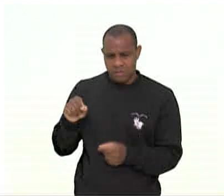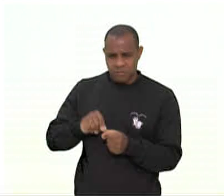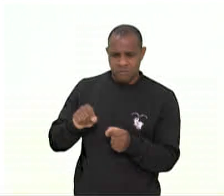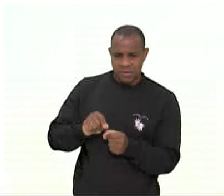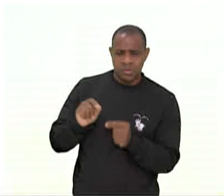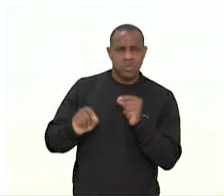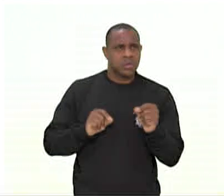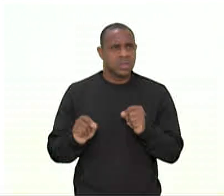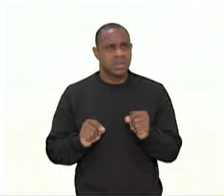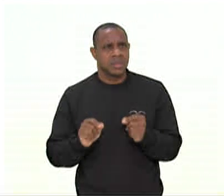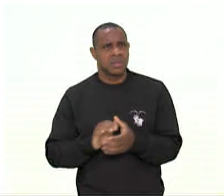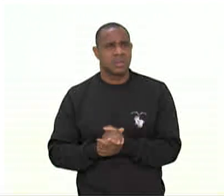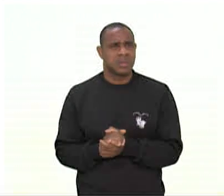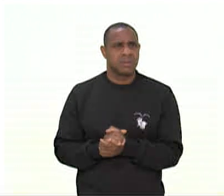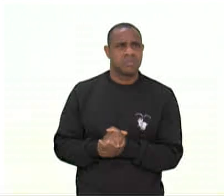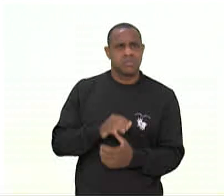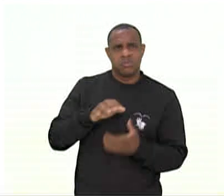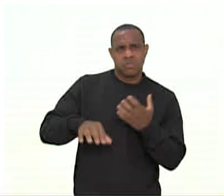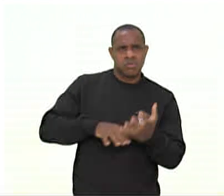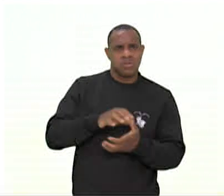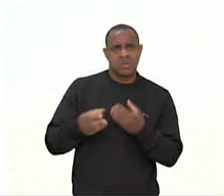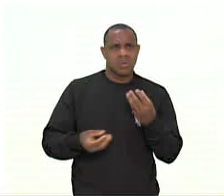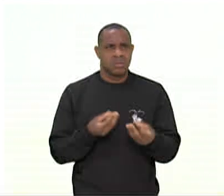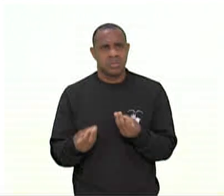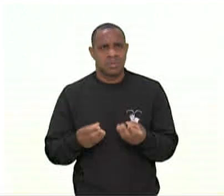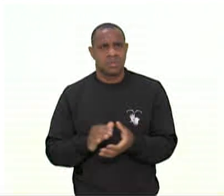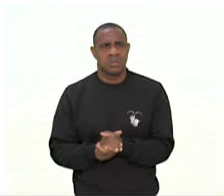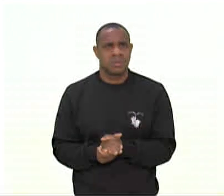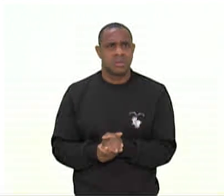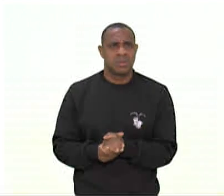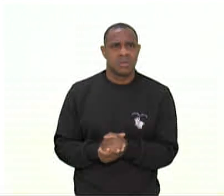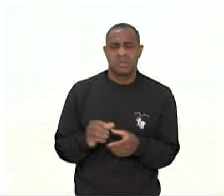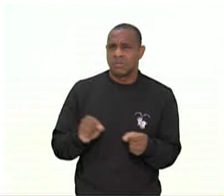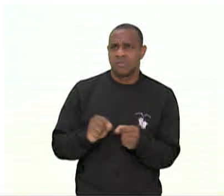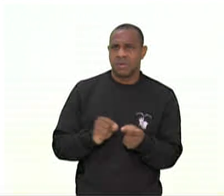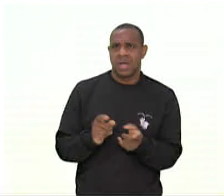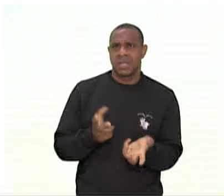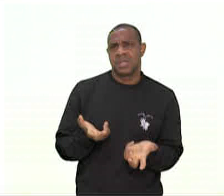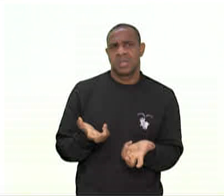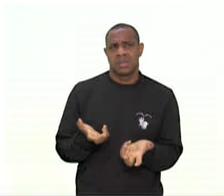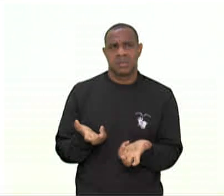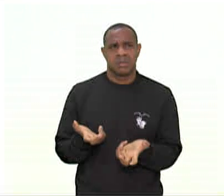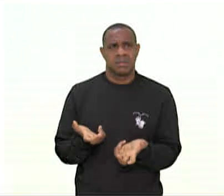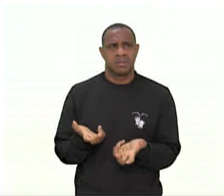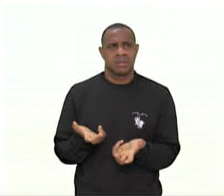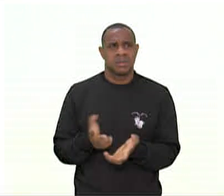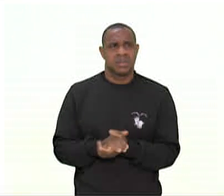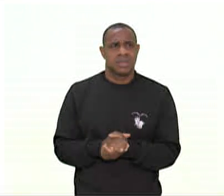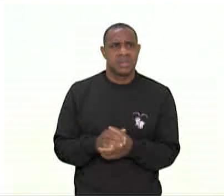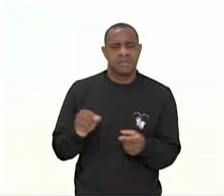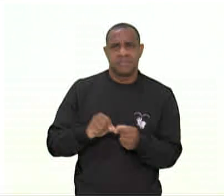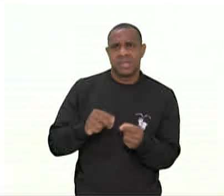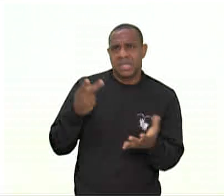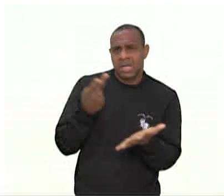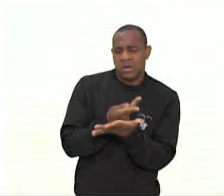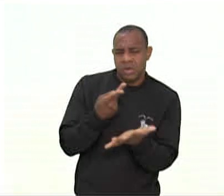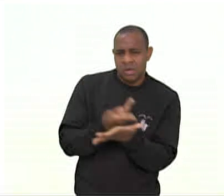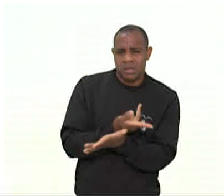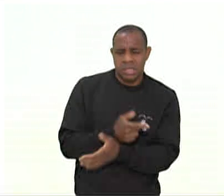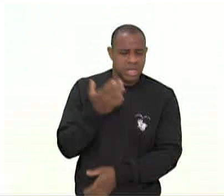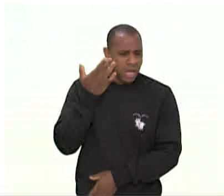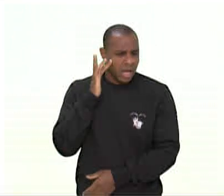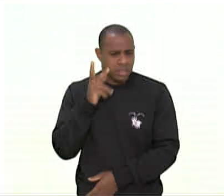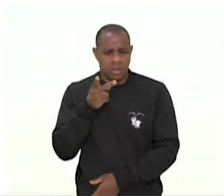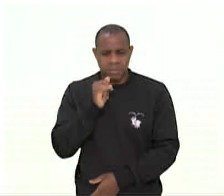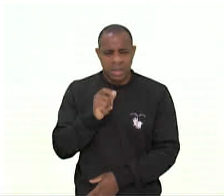peito, furou a greve e disse para todo mundo, não fez segredo. Não fez como o jesuíno que furou a greve sabendo que estava errado. Ele acha, seu pai,